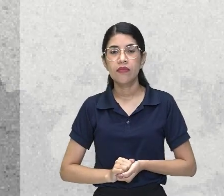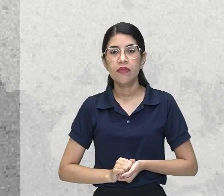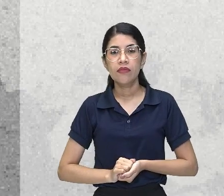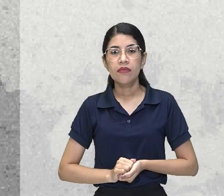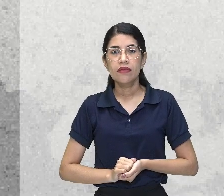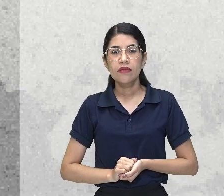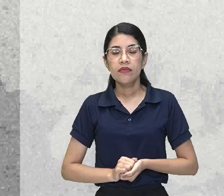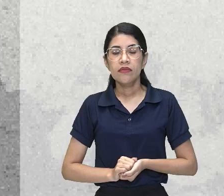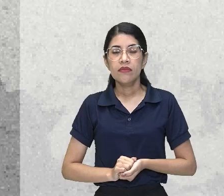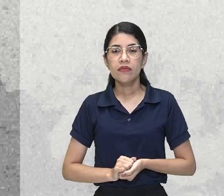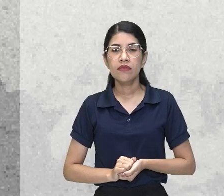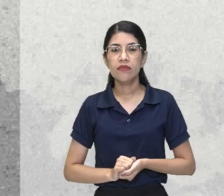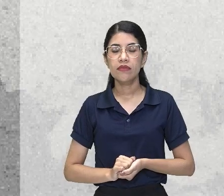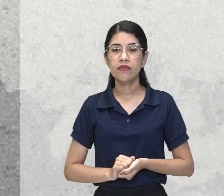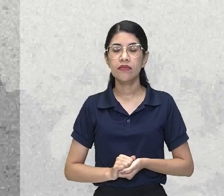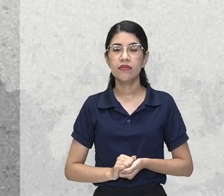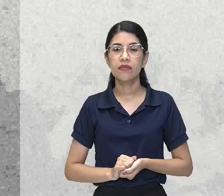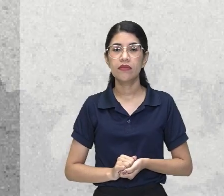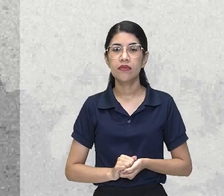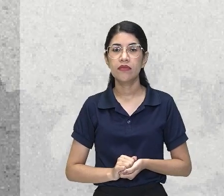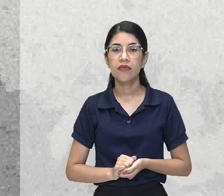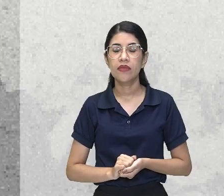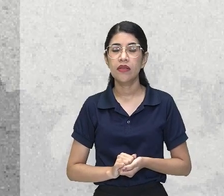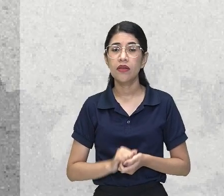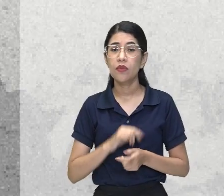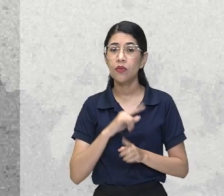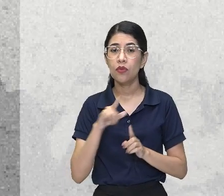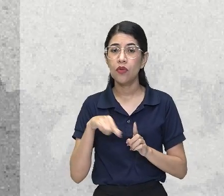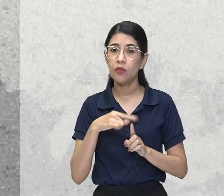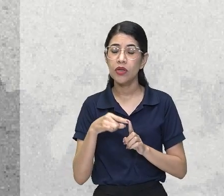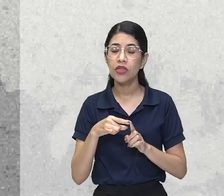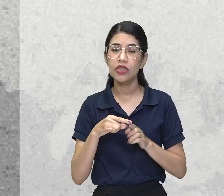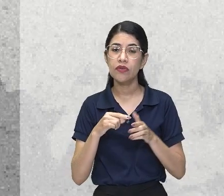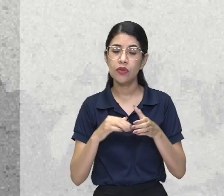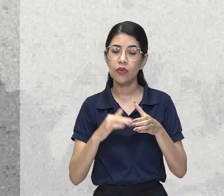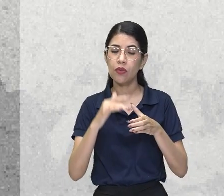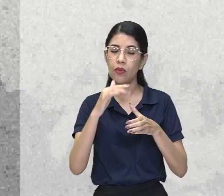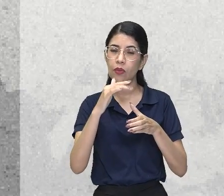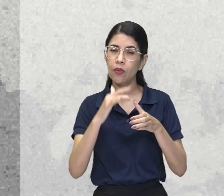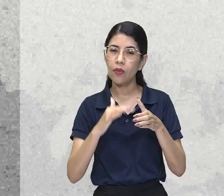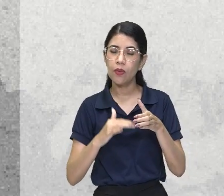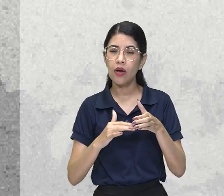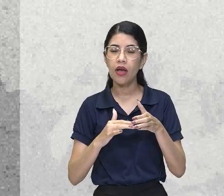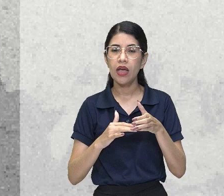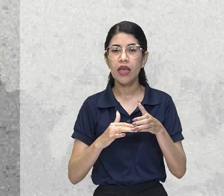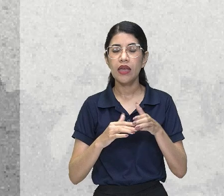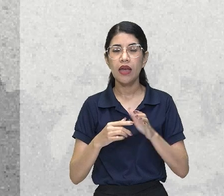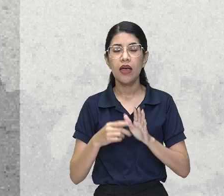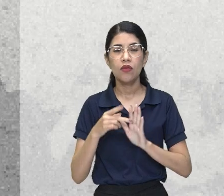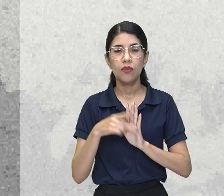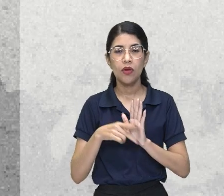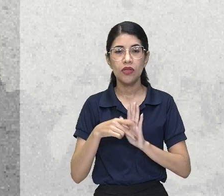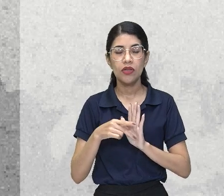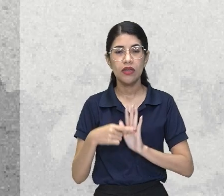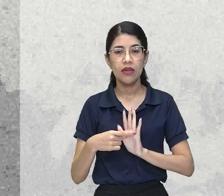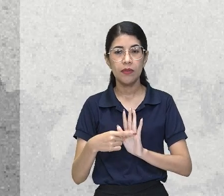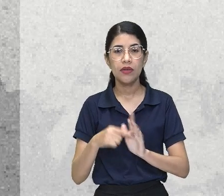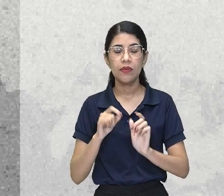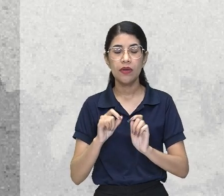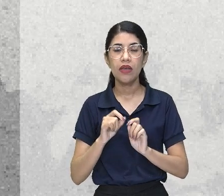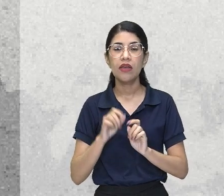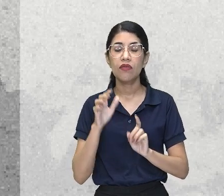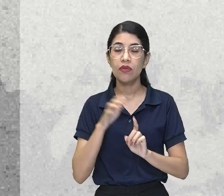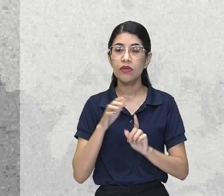certo? Muito bem, então a ideia do pistão móvel ou do êmbolo móvel, apresentada por Papin, foi um marco que